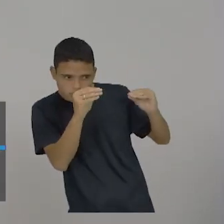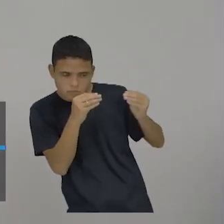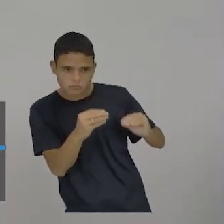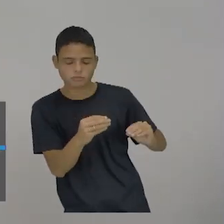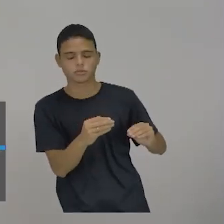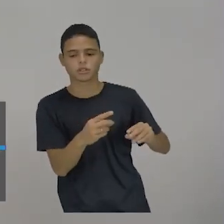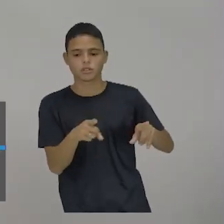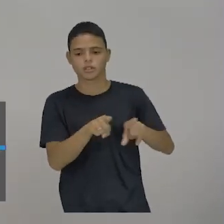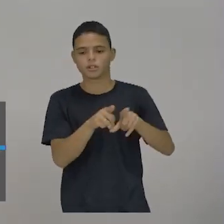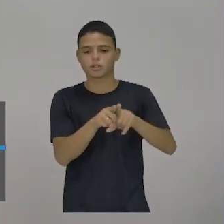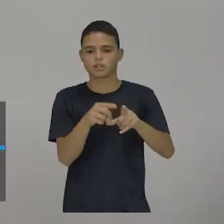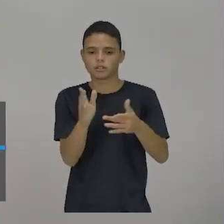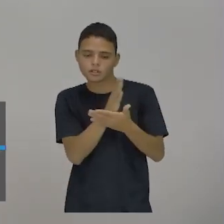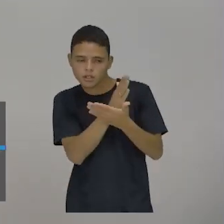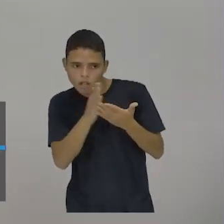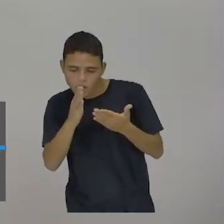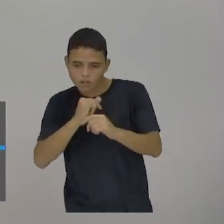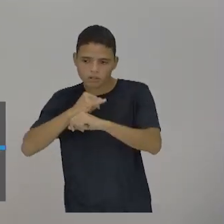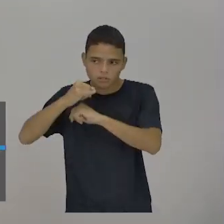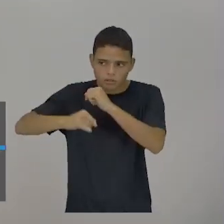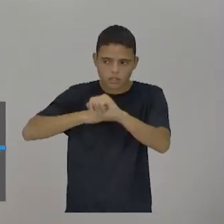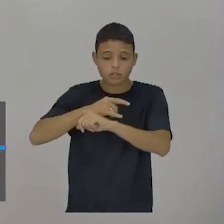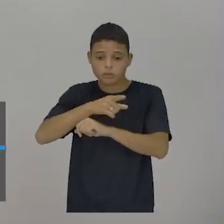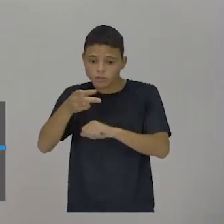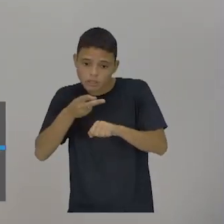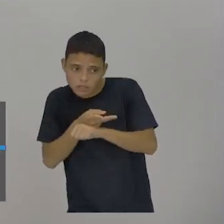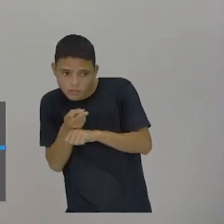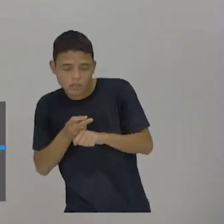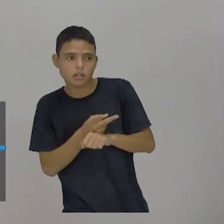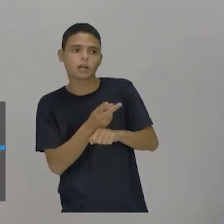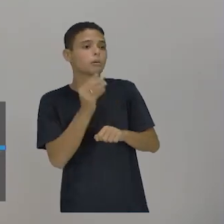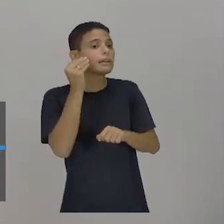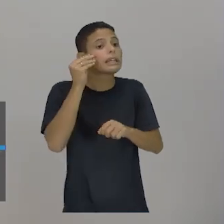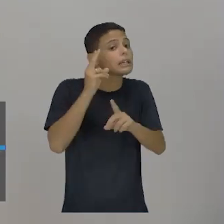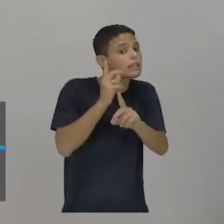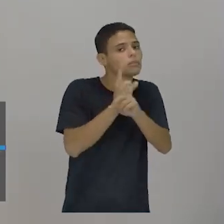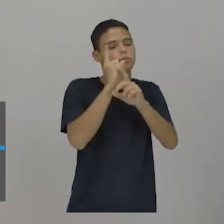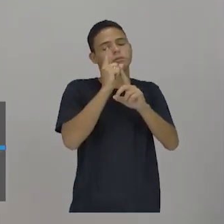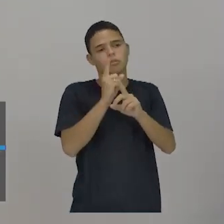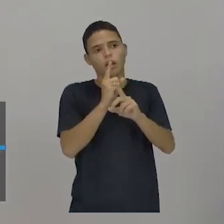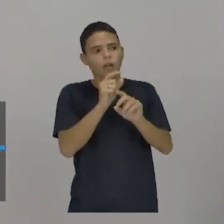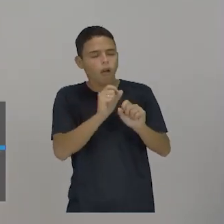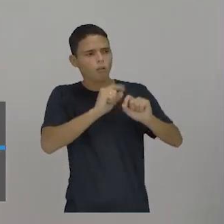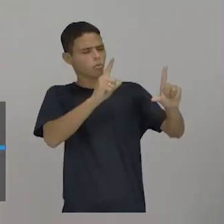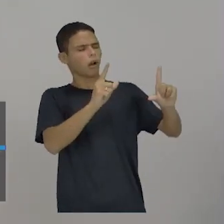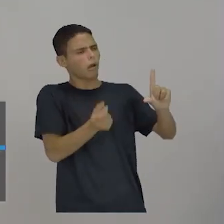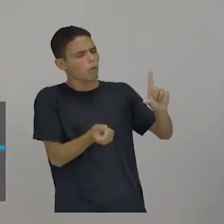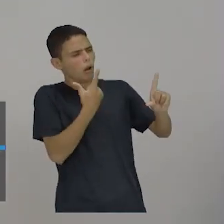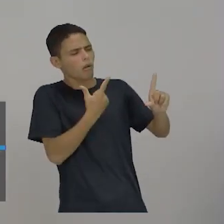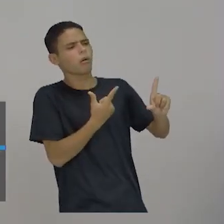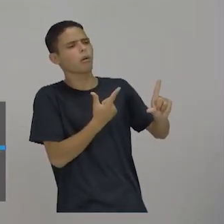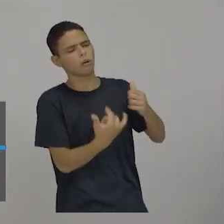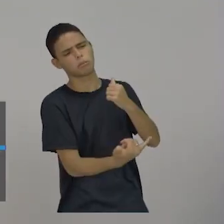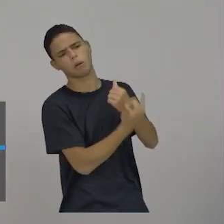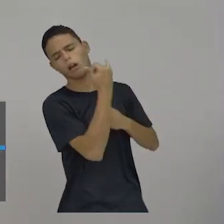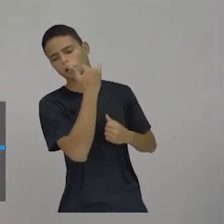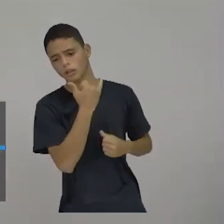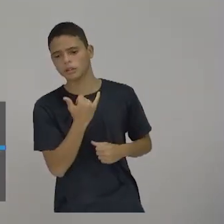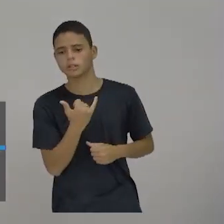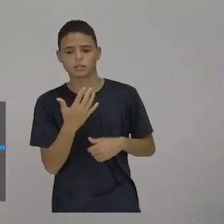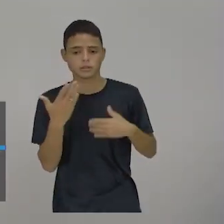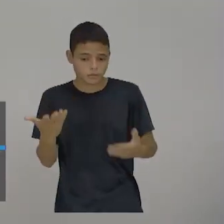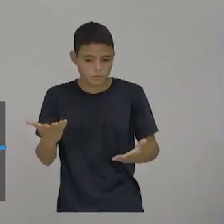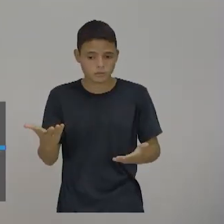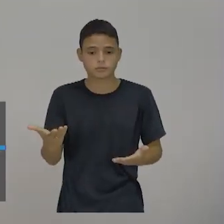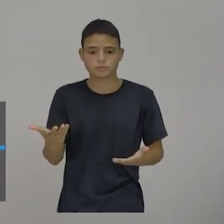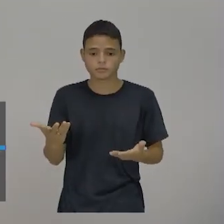colocam até situações e sites para vocês pesquisarem no contexto para enganar e até roubar dados, né? No caso aí das pessoas.